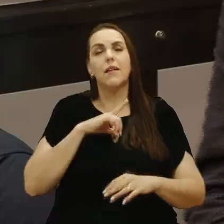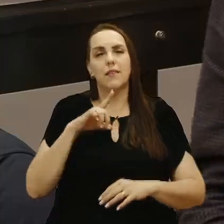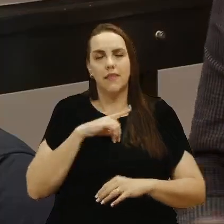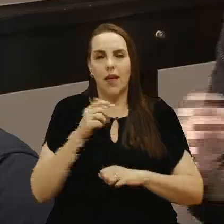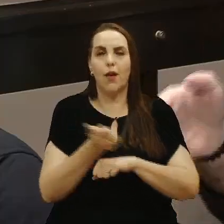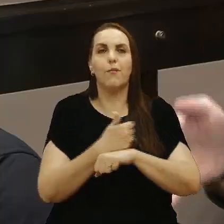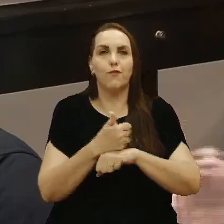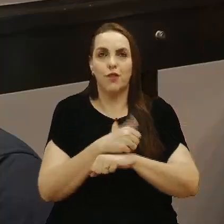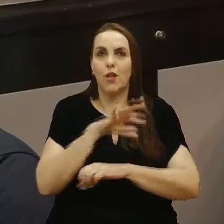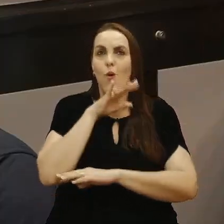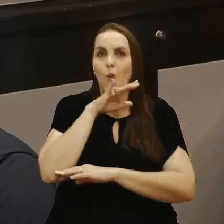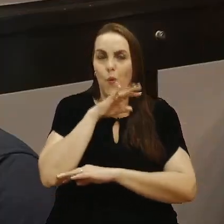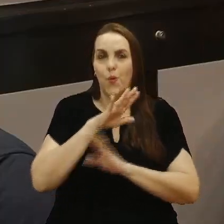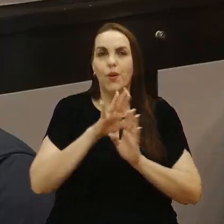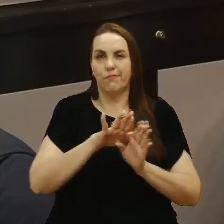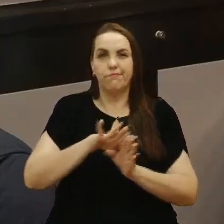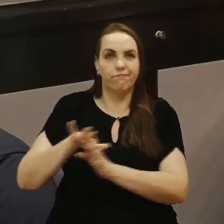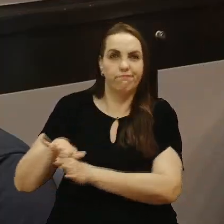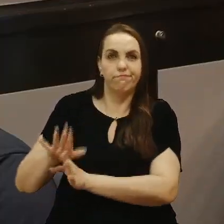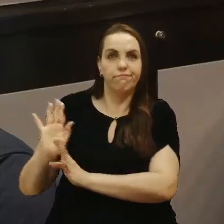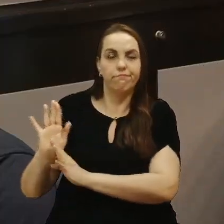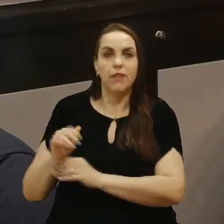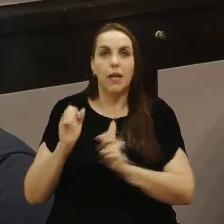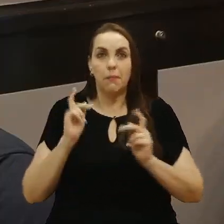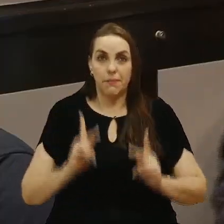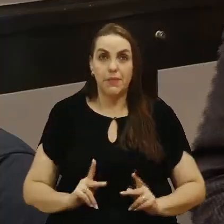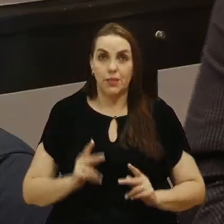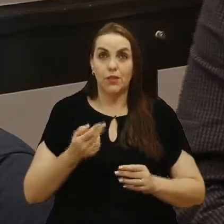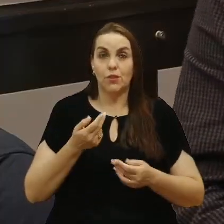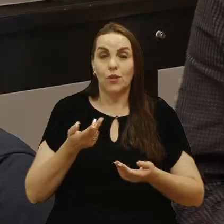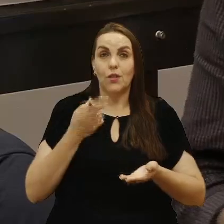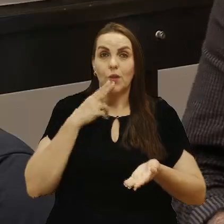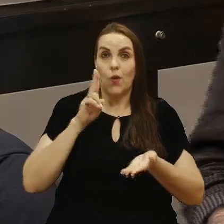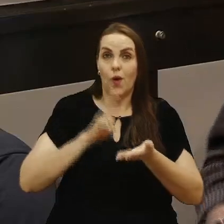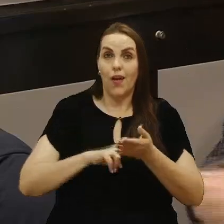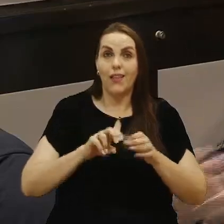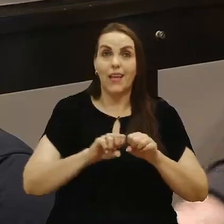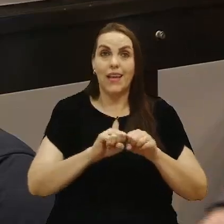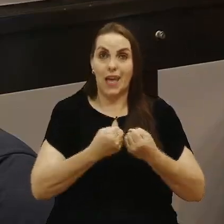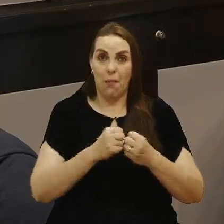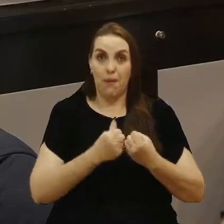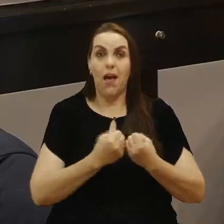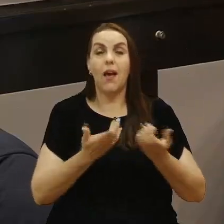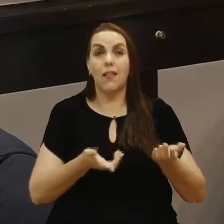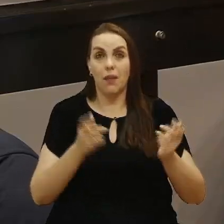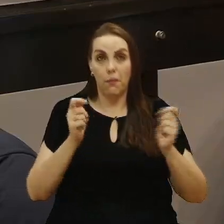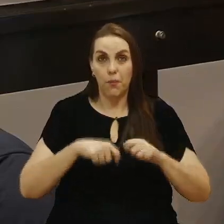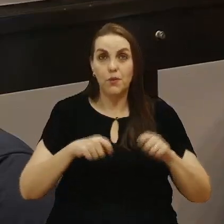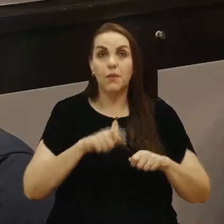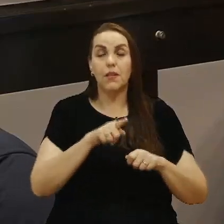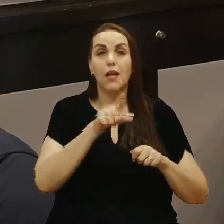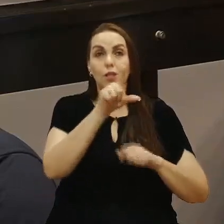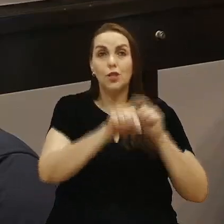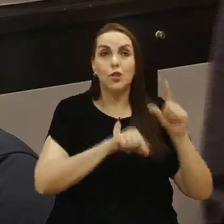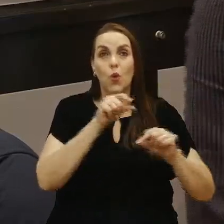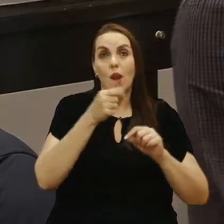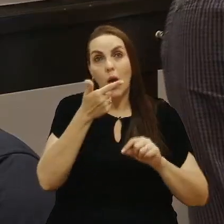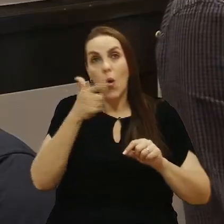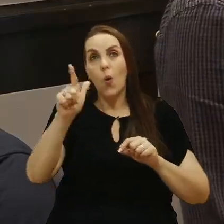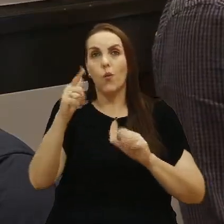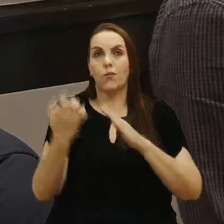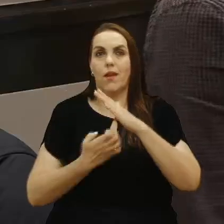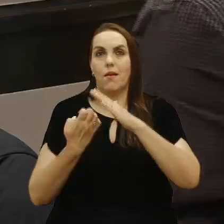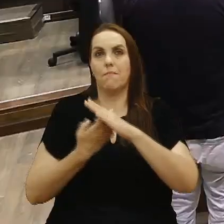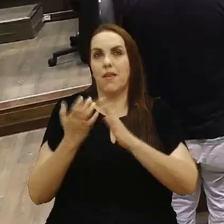vem o caso. Mas eu quero que quando a pessoa dos Correios quebrar a mercadoria daquela pessoa, que ela tenha a opção de escolher outra empresa. Simples, de